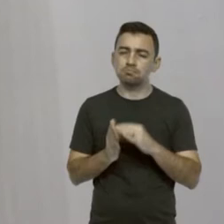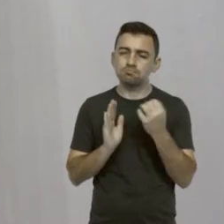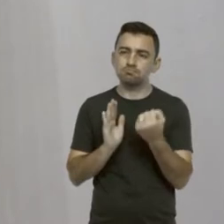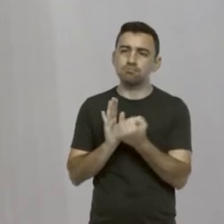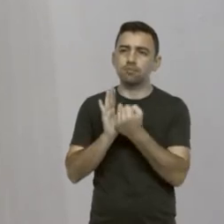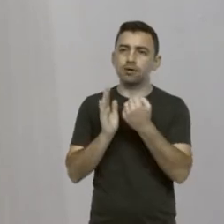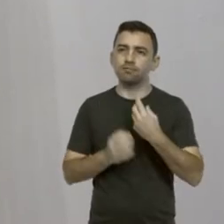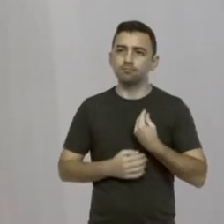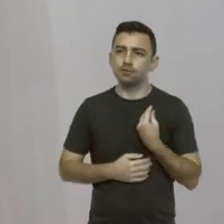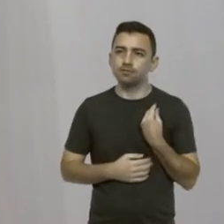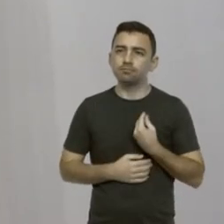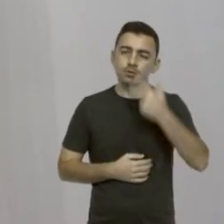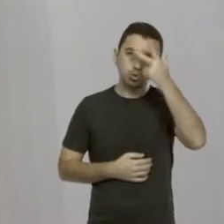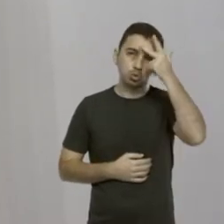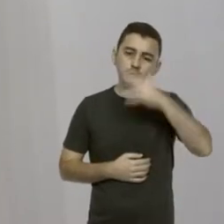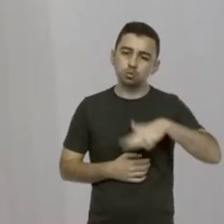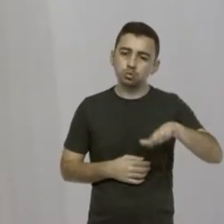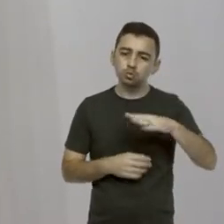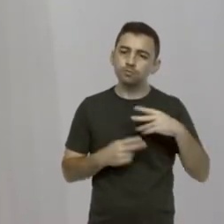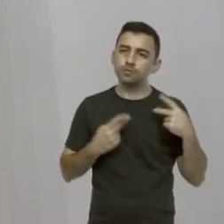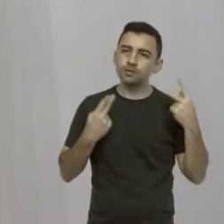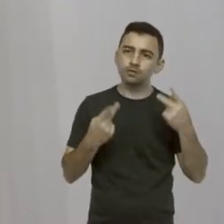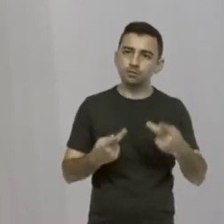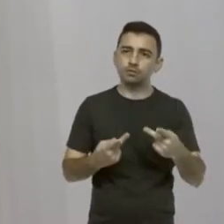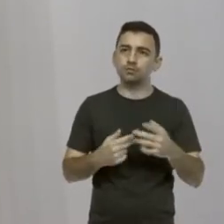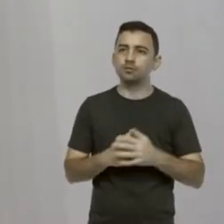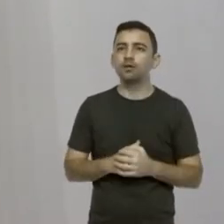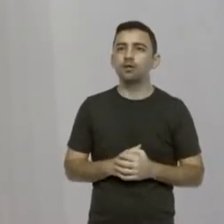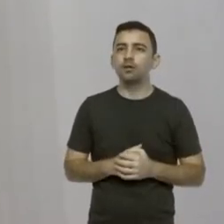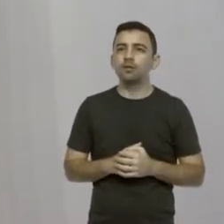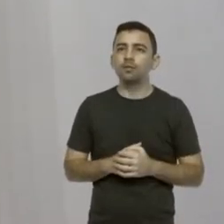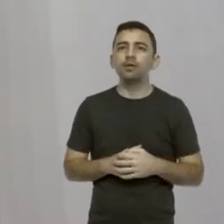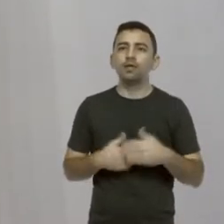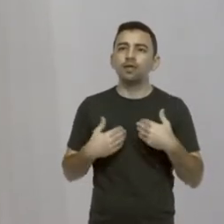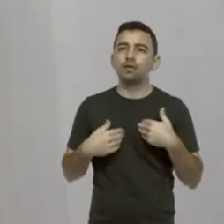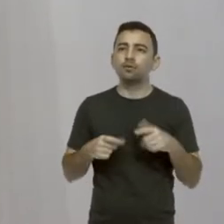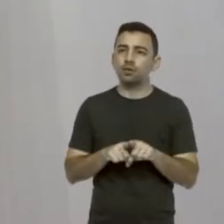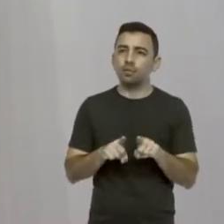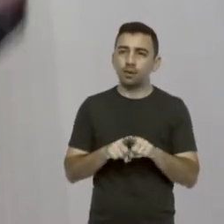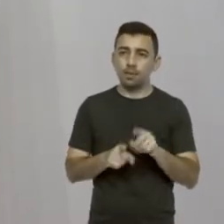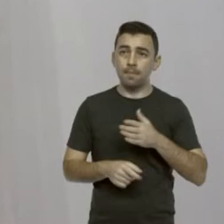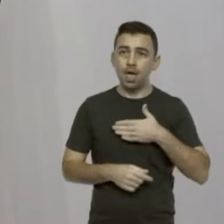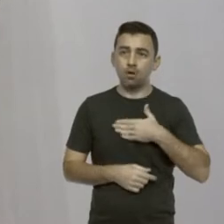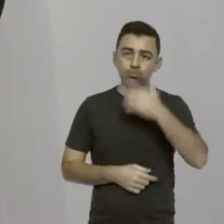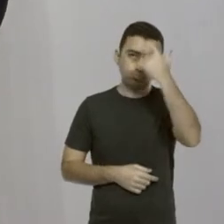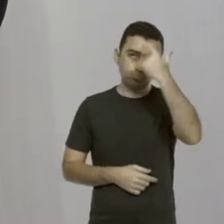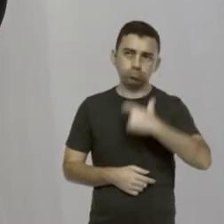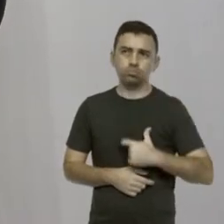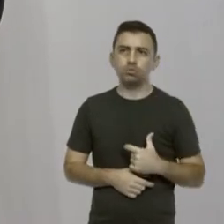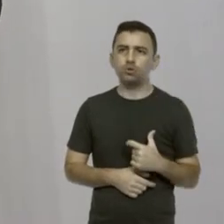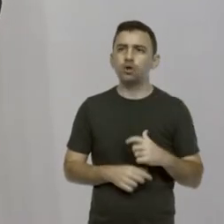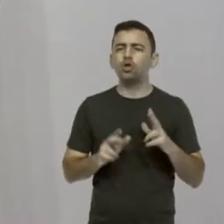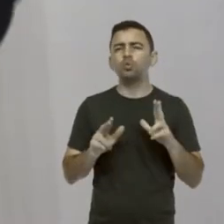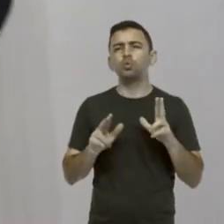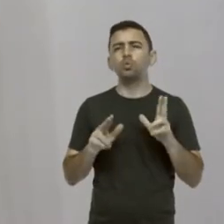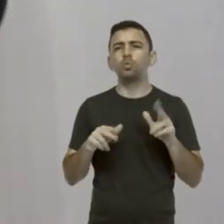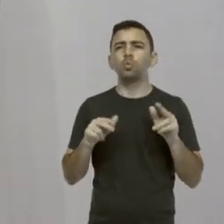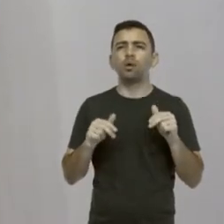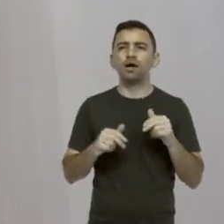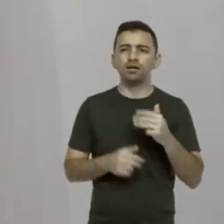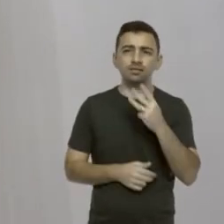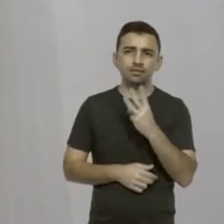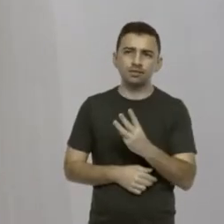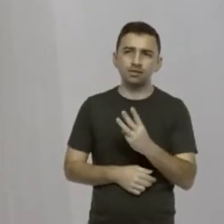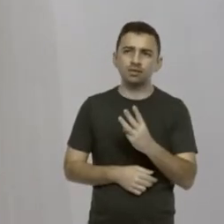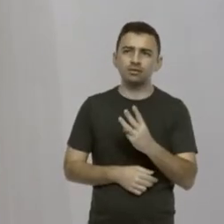visitam Guabiruba. E dizer mais importante que devo falar da minha pessoa, que nunca tive, senhor presidente, em 30 e poucos